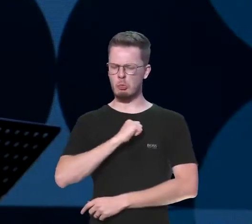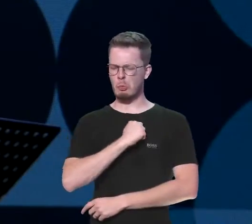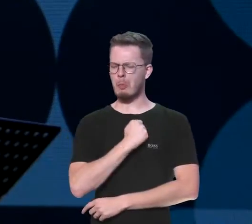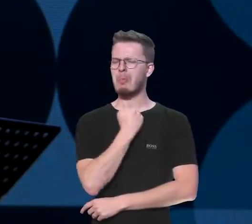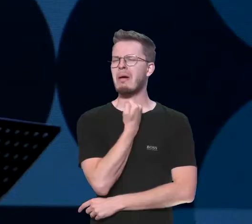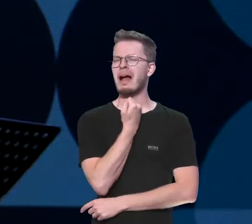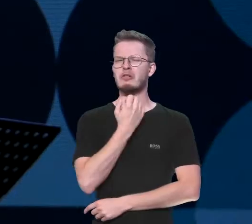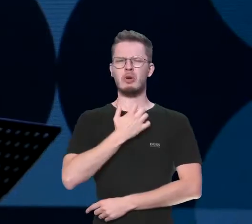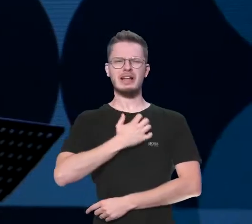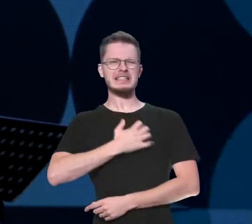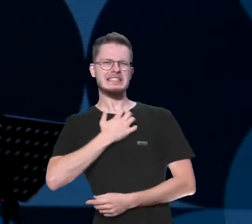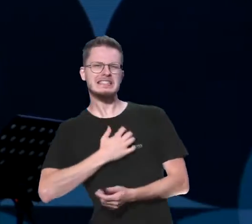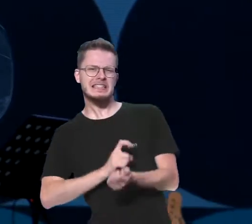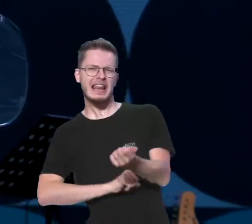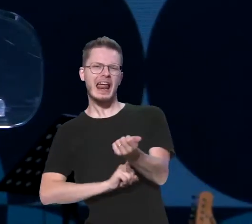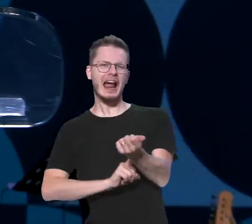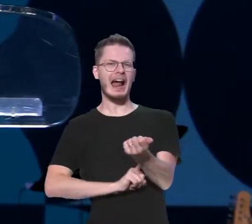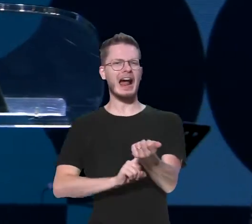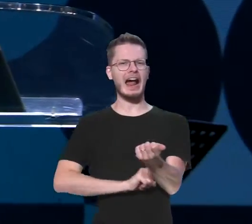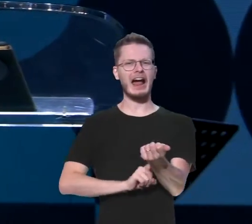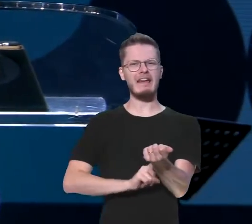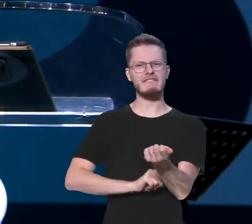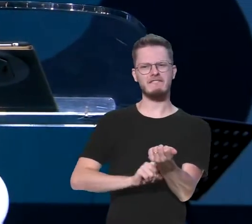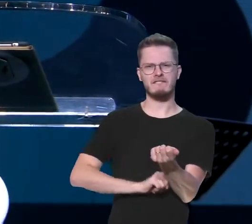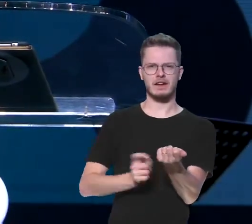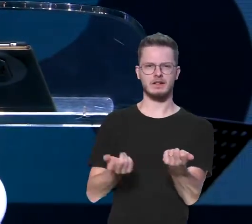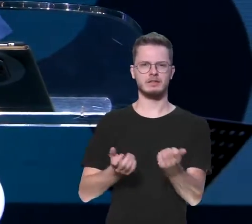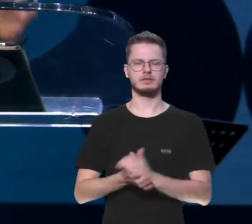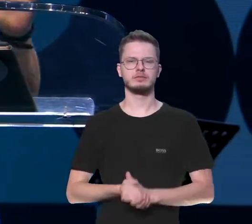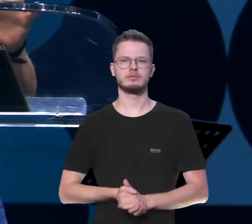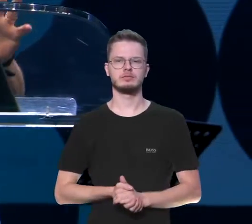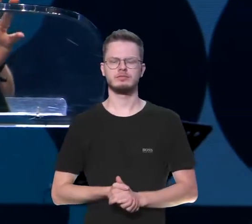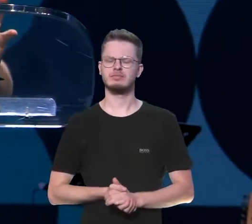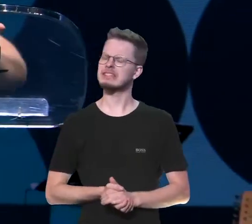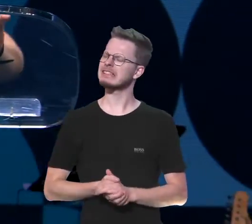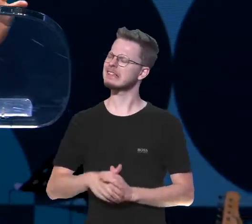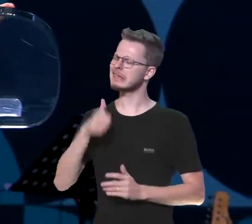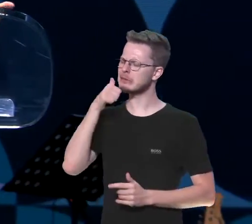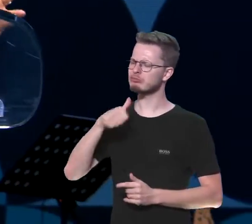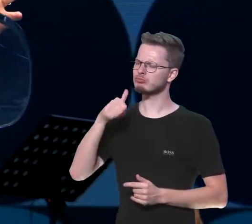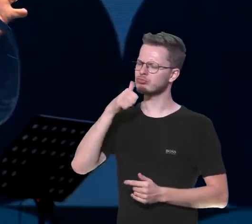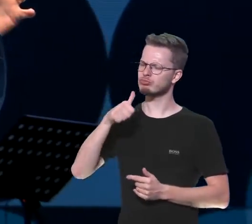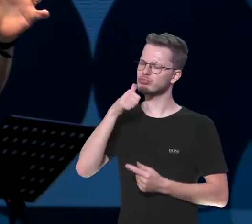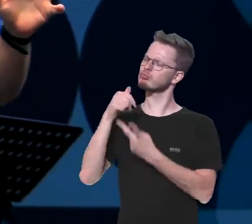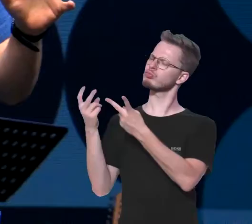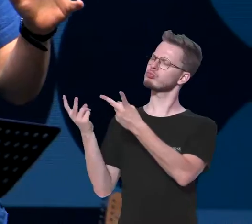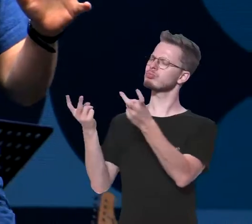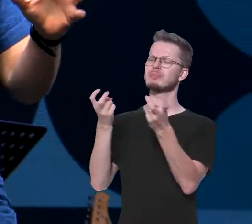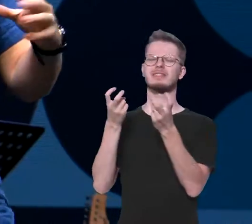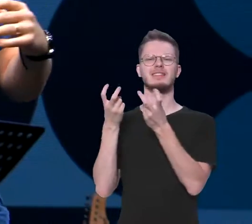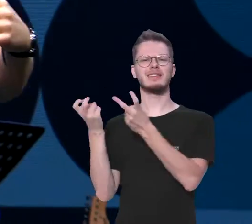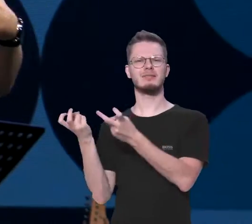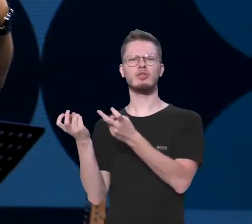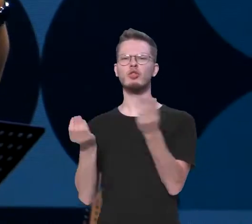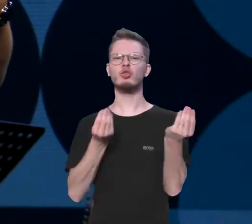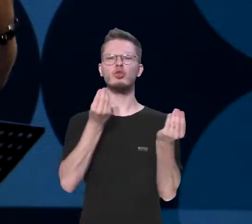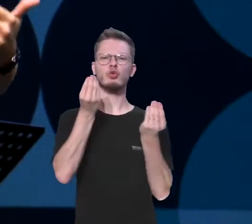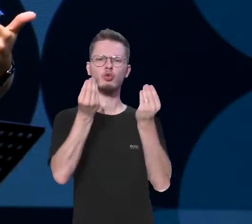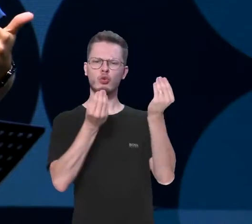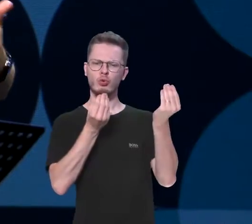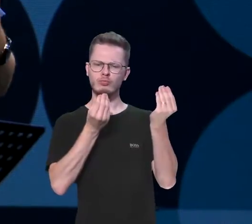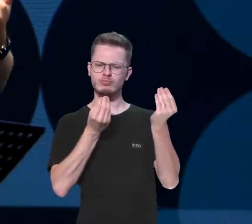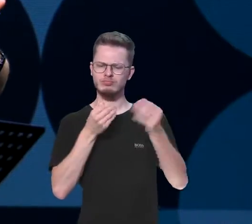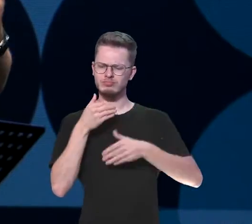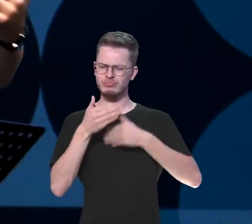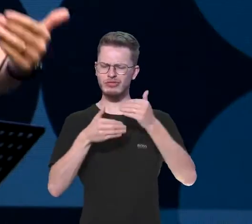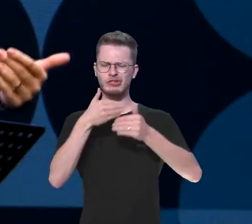ira, raiva, ódio. E ela começou a tentar notar como que se